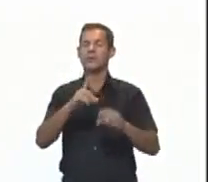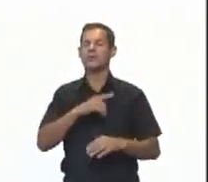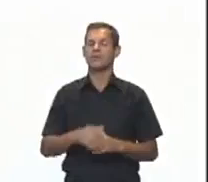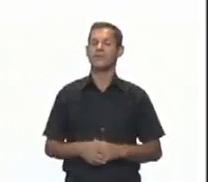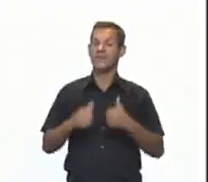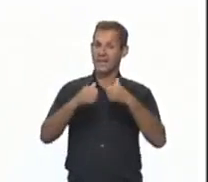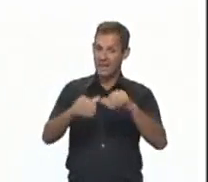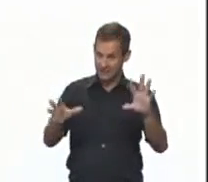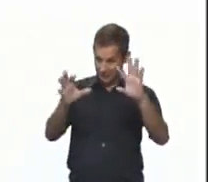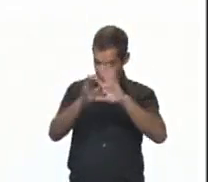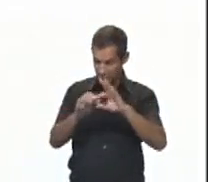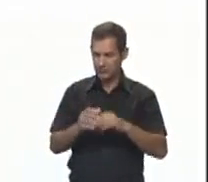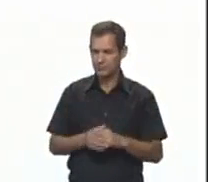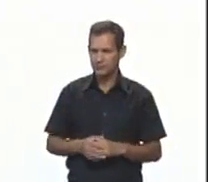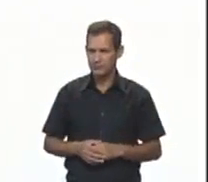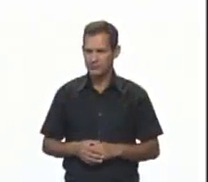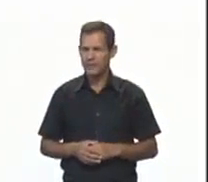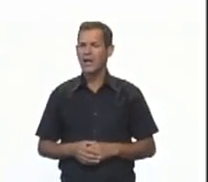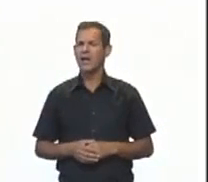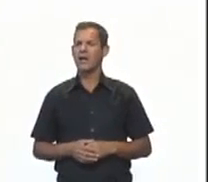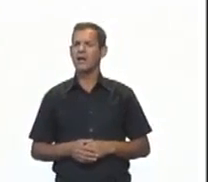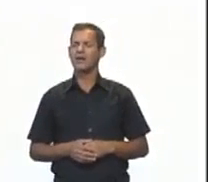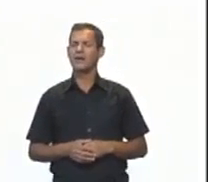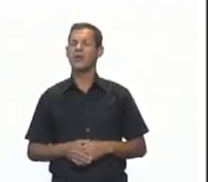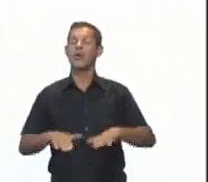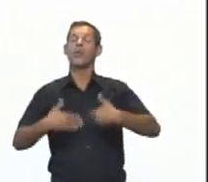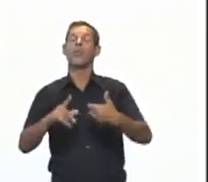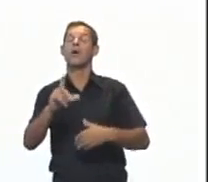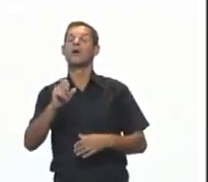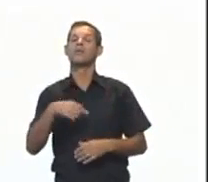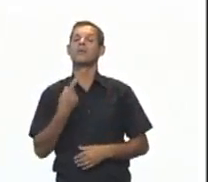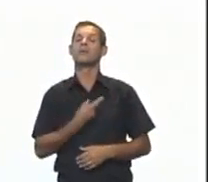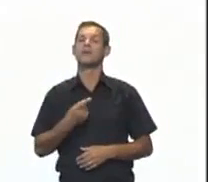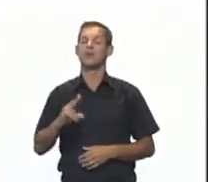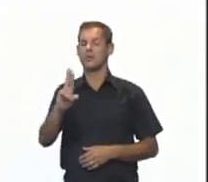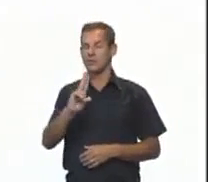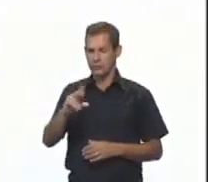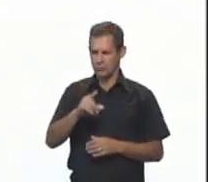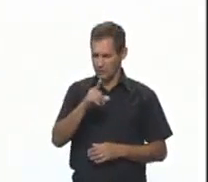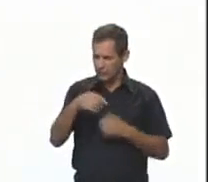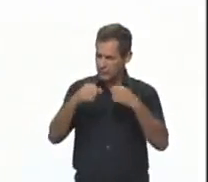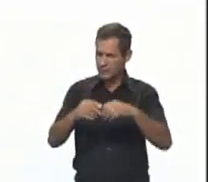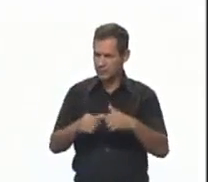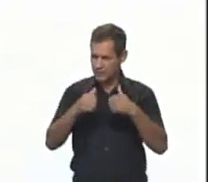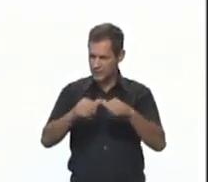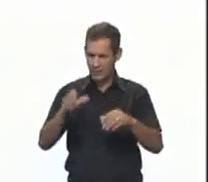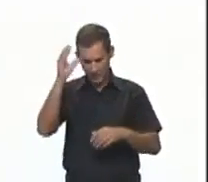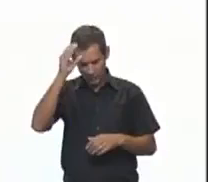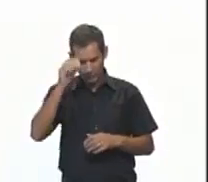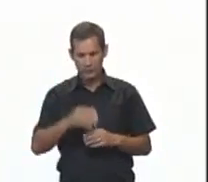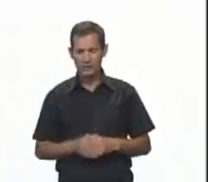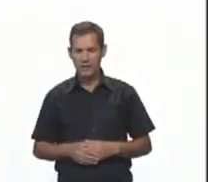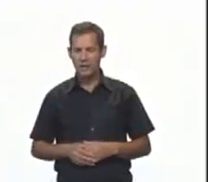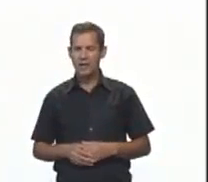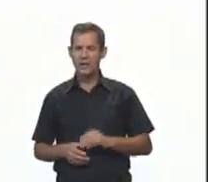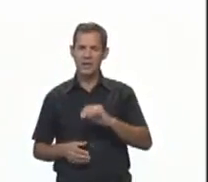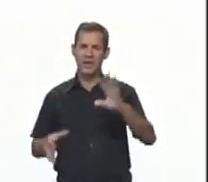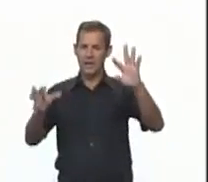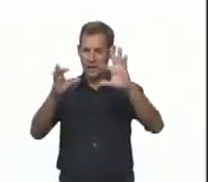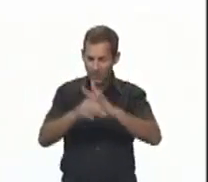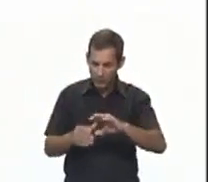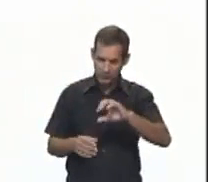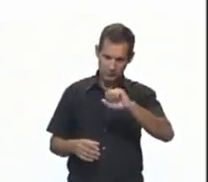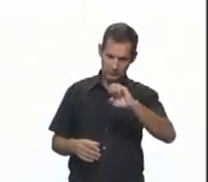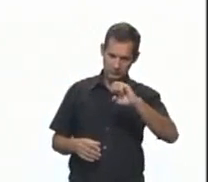Então, essas integrais são essas daqui. Quais que são a que a gente mais utiliza e que você precisa estar ciente? A integral